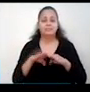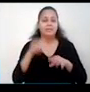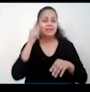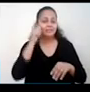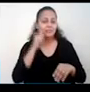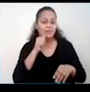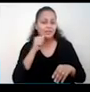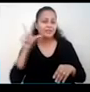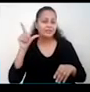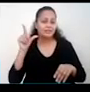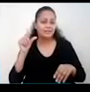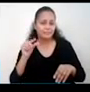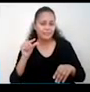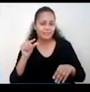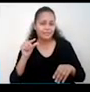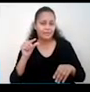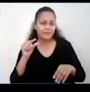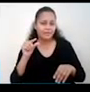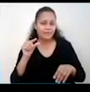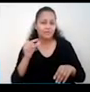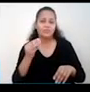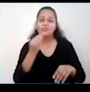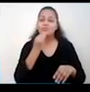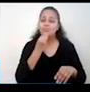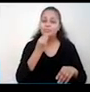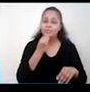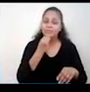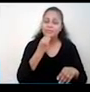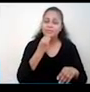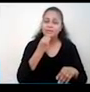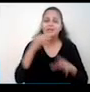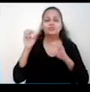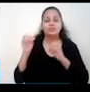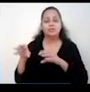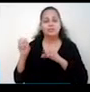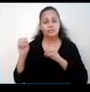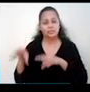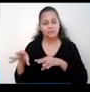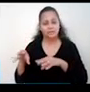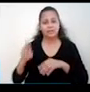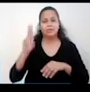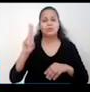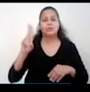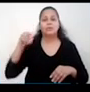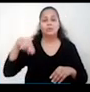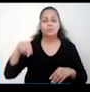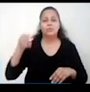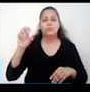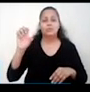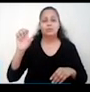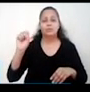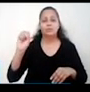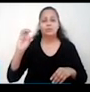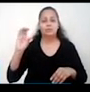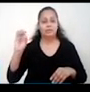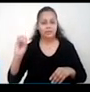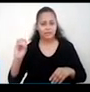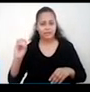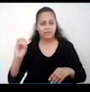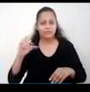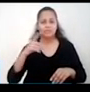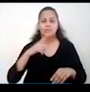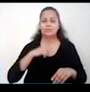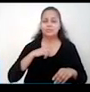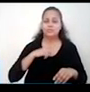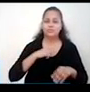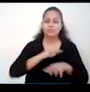mulheres têm menos acesso à educação. Segundo a Unesco, em 2016, né, havia aí 774 milhões